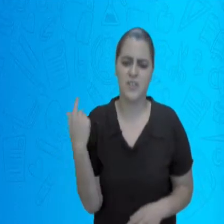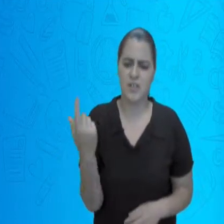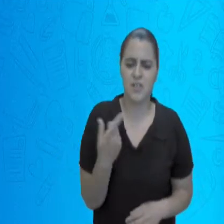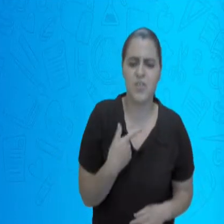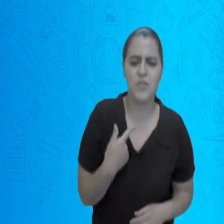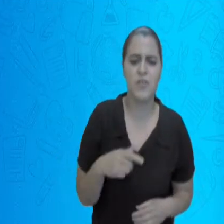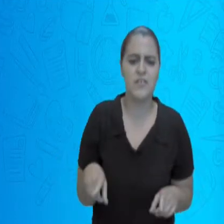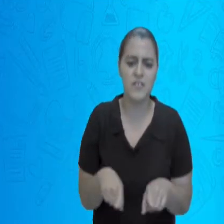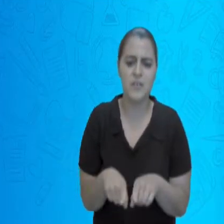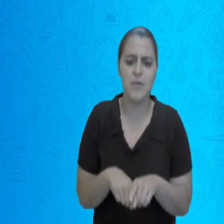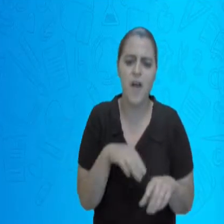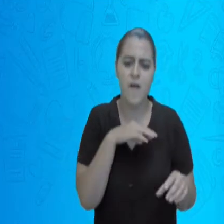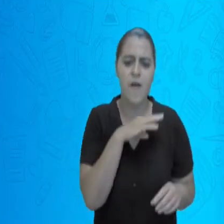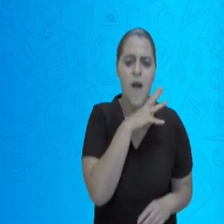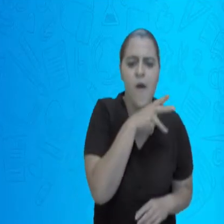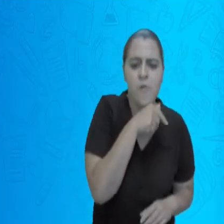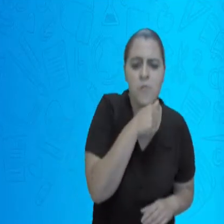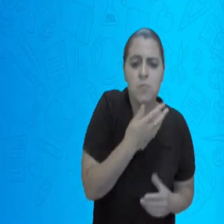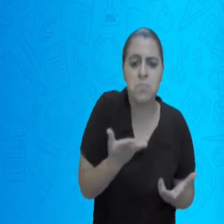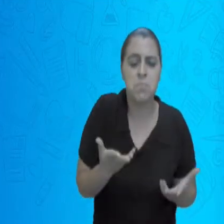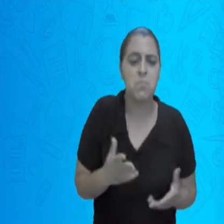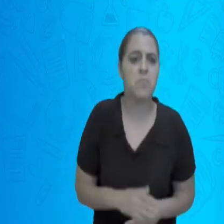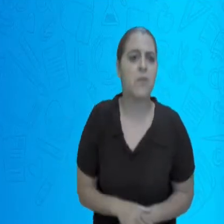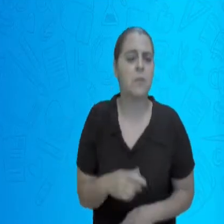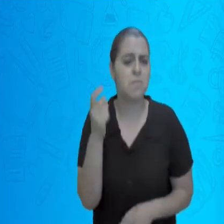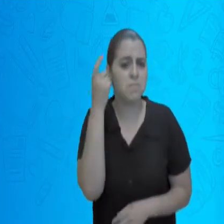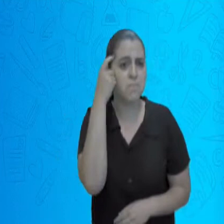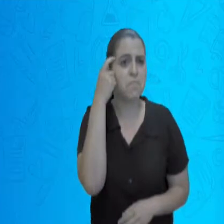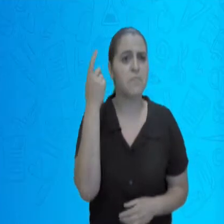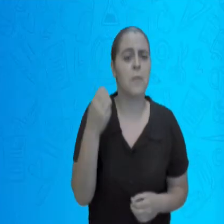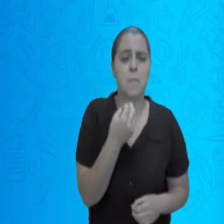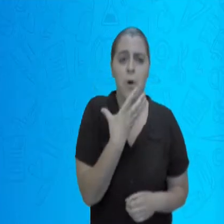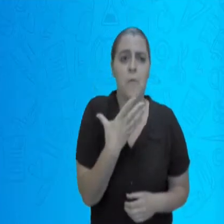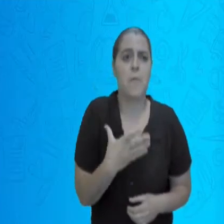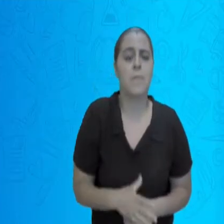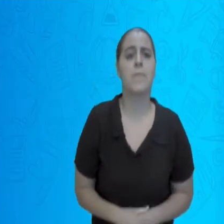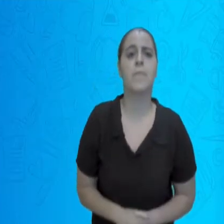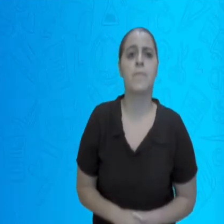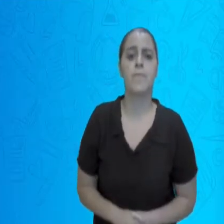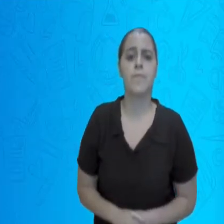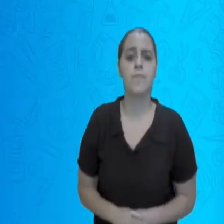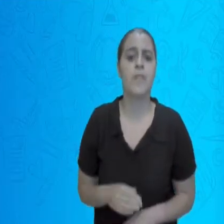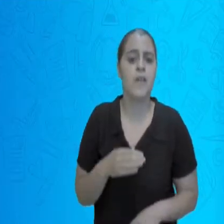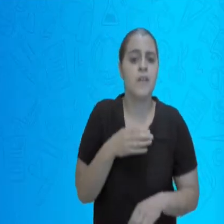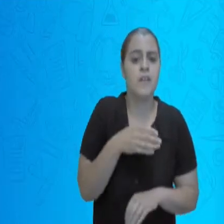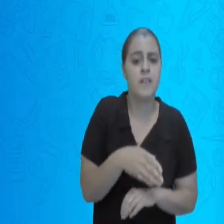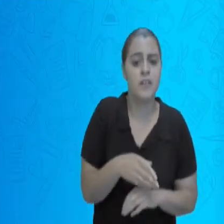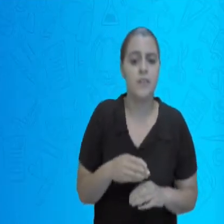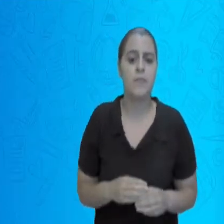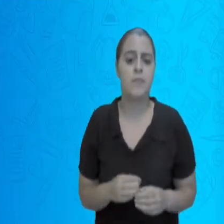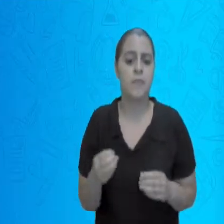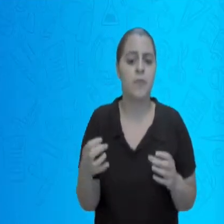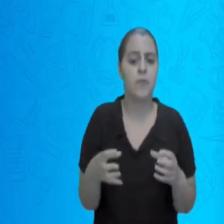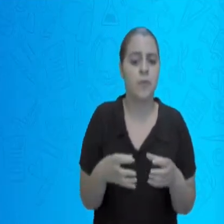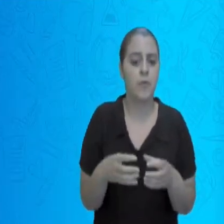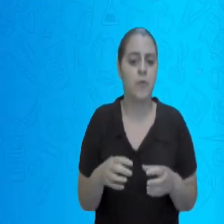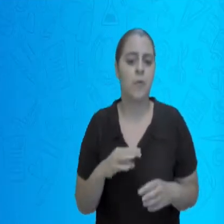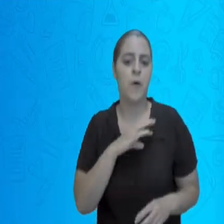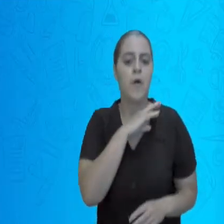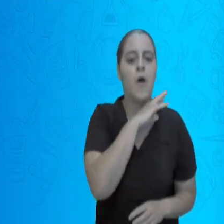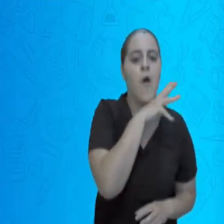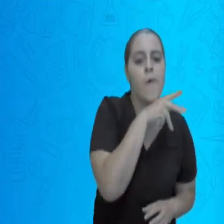deste reino? E aí, vamos pensar? Bom, dentro do reino Animalia, nós temos